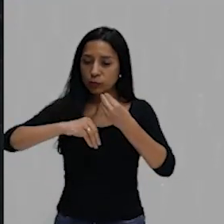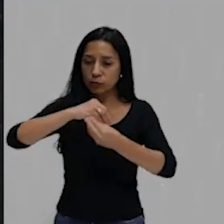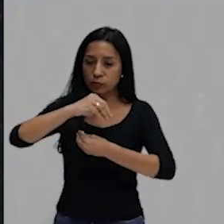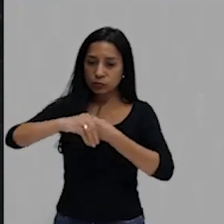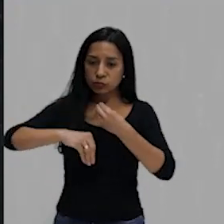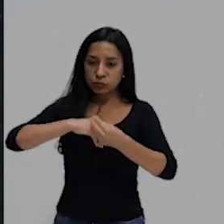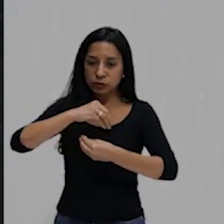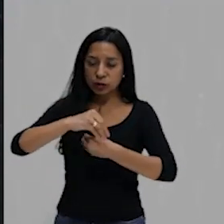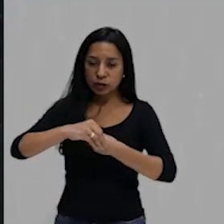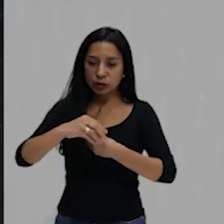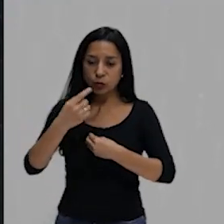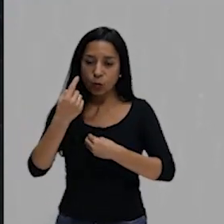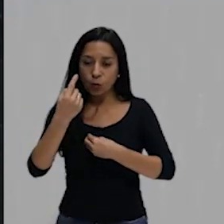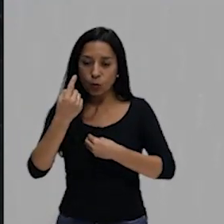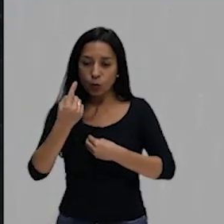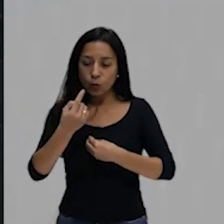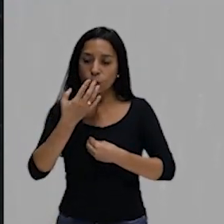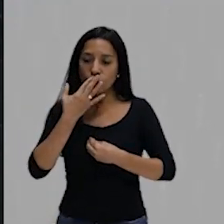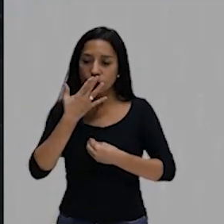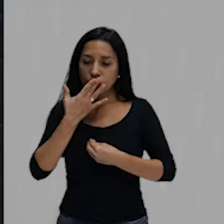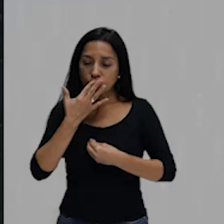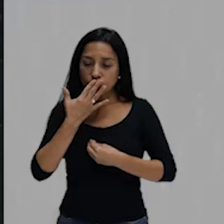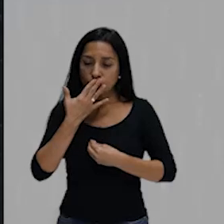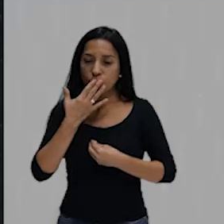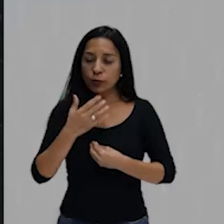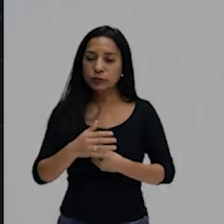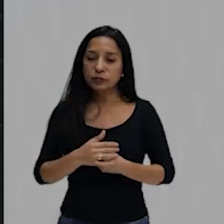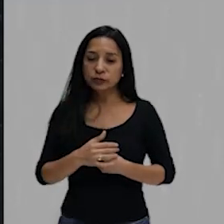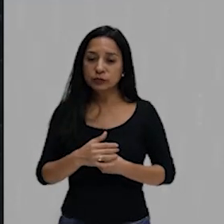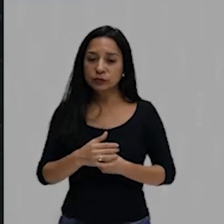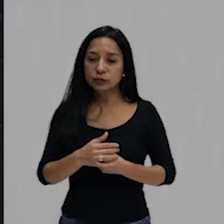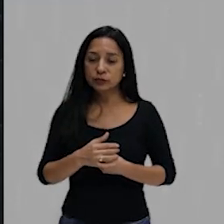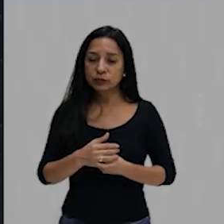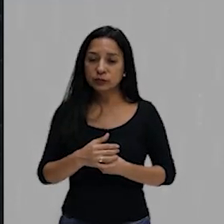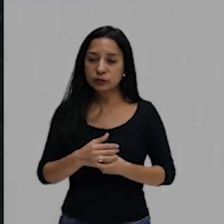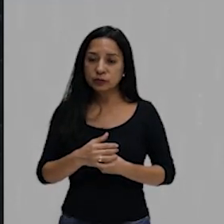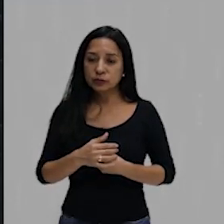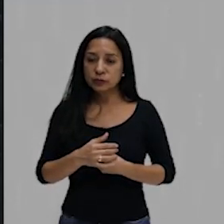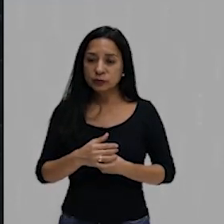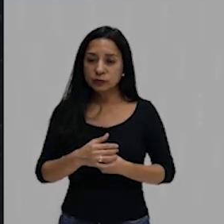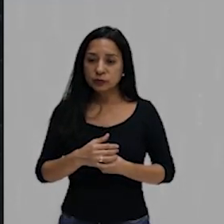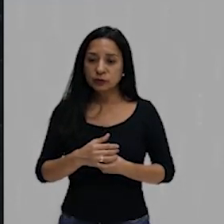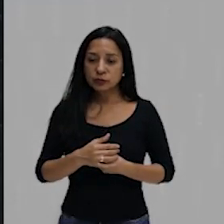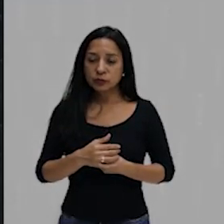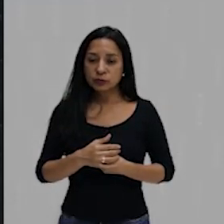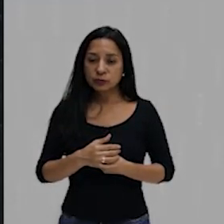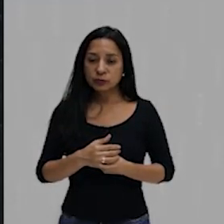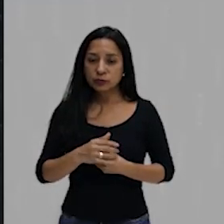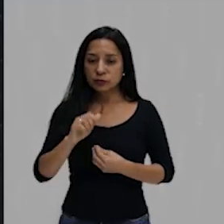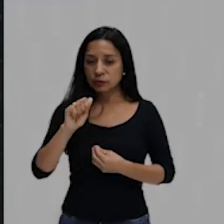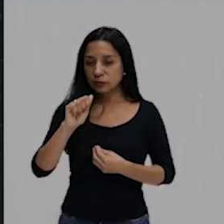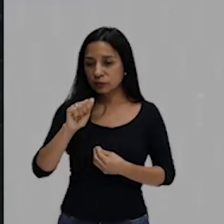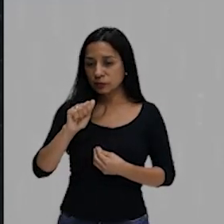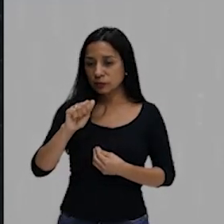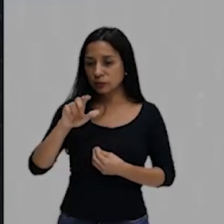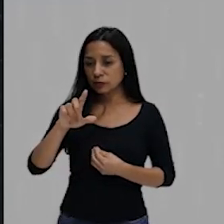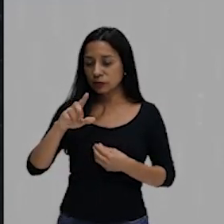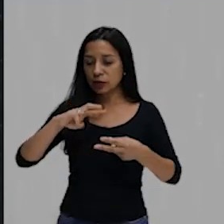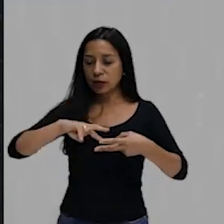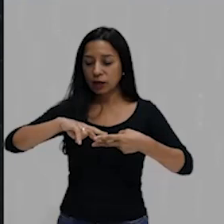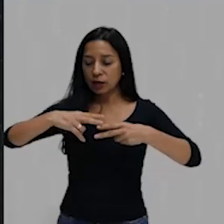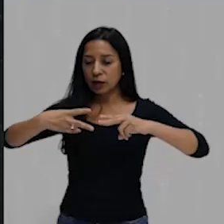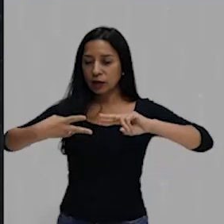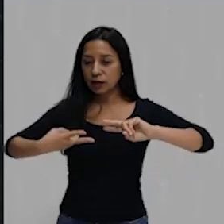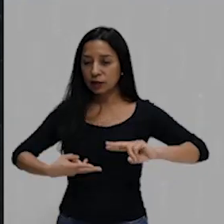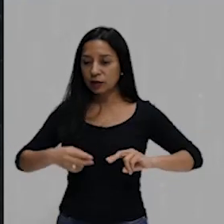seja, apenas uma única cor na pelagem do animal, ela vai ser condicionada pelo alelo S-zão, representado